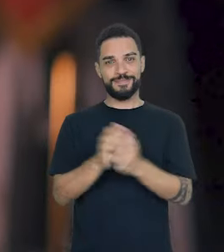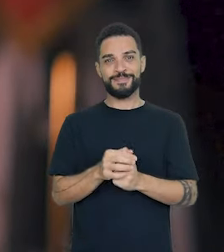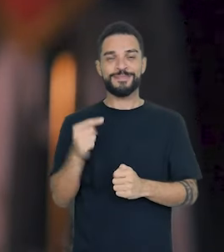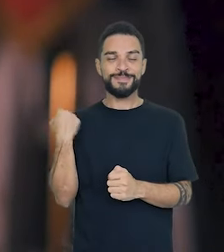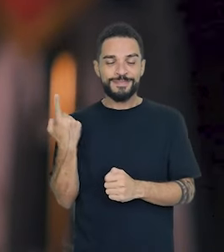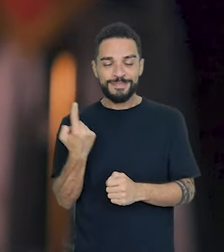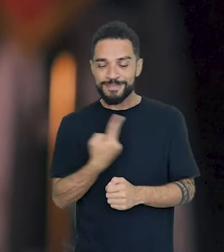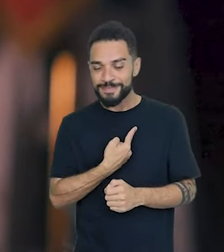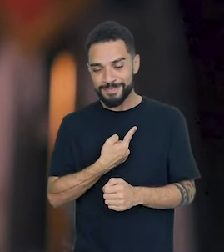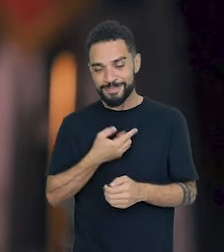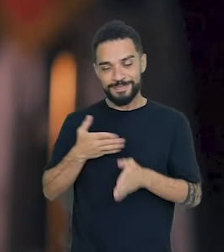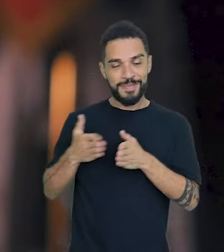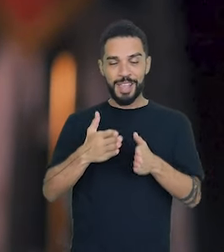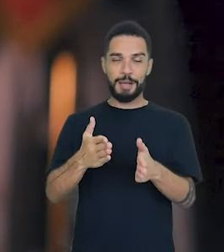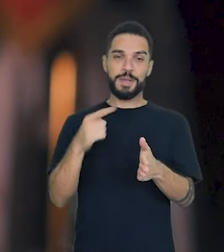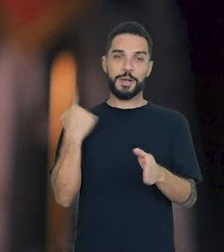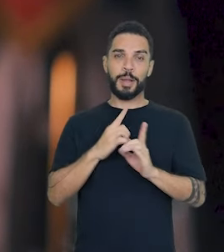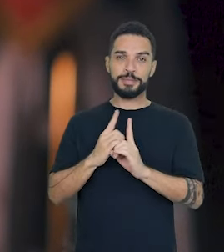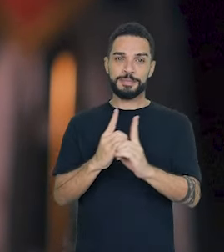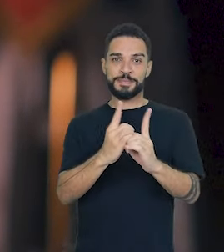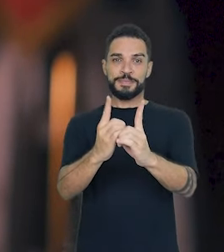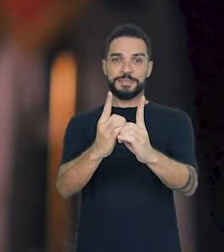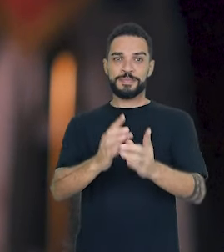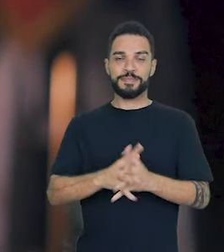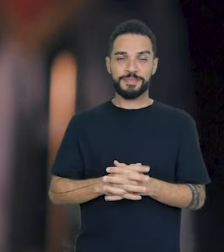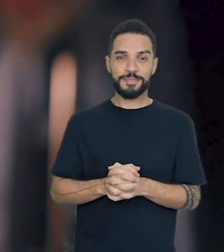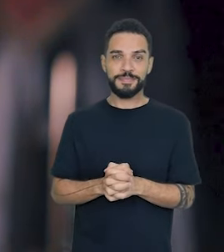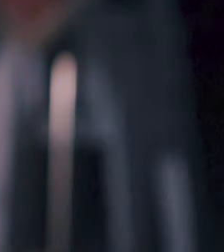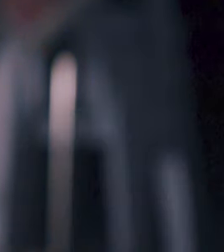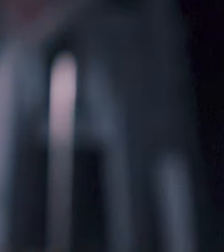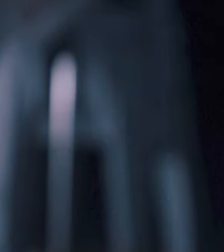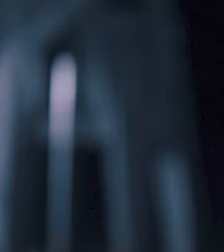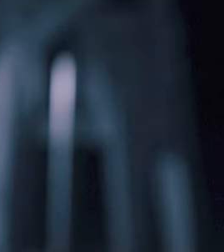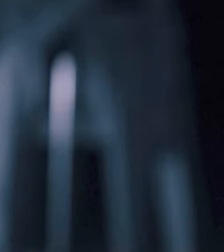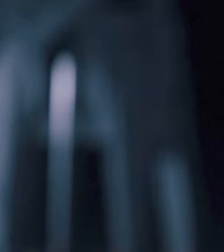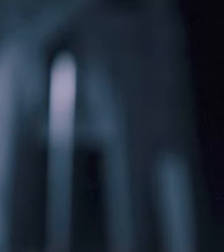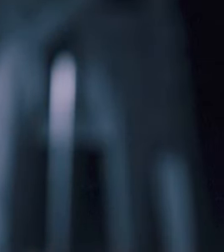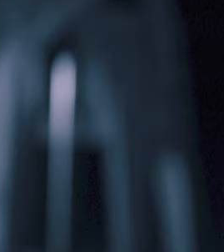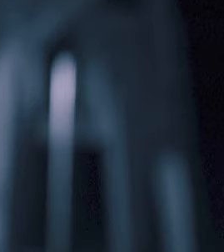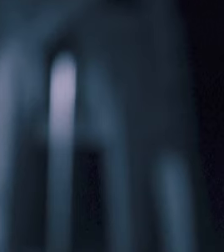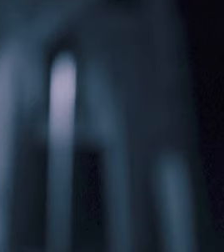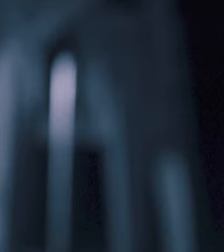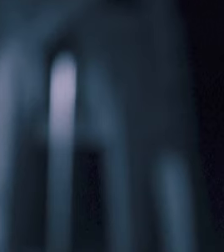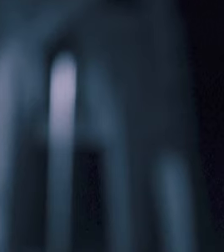o sinto fazendo esse documentário.